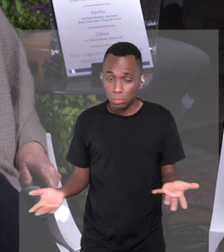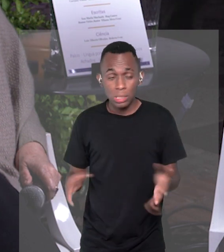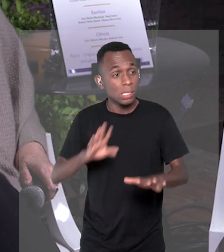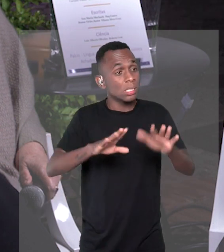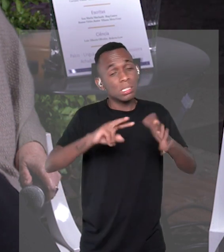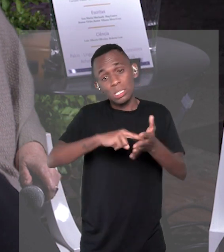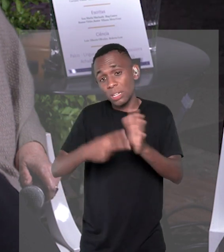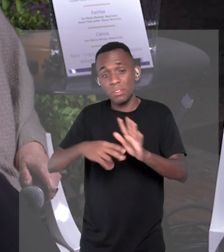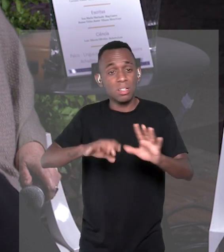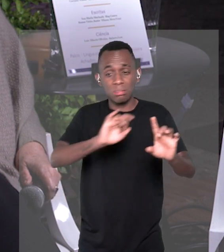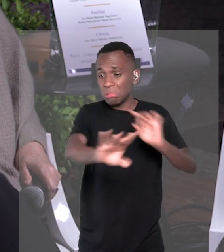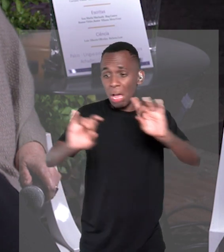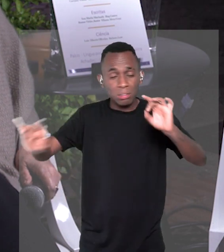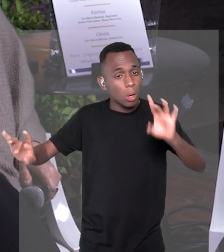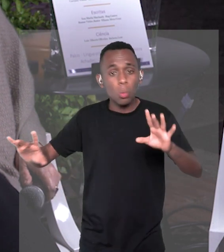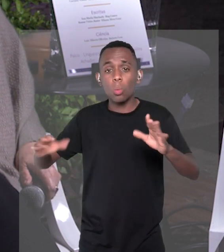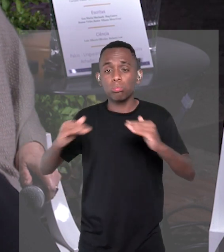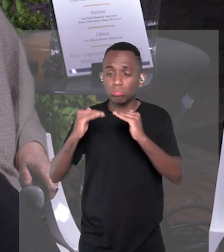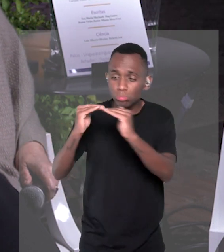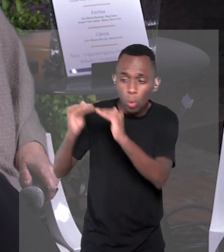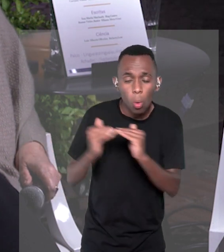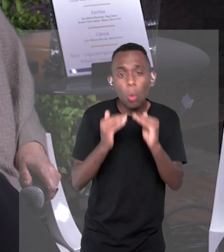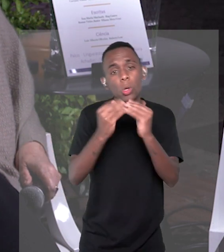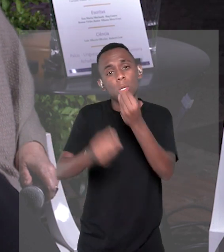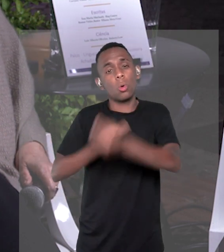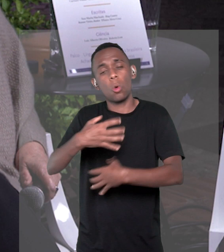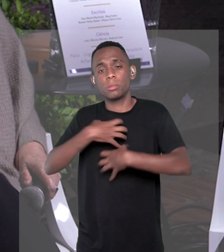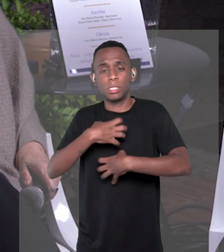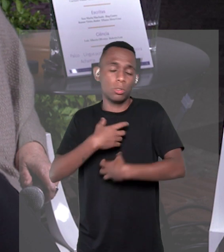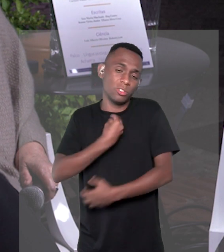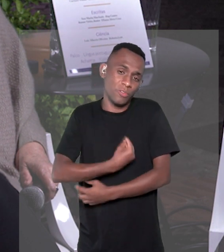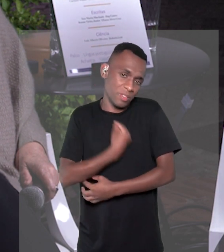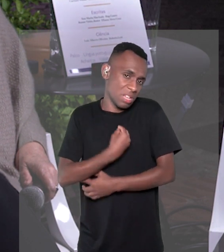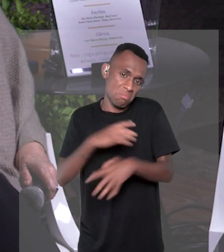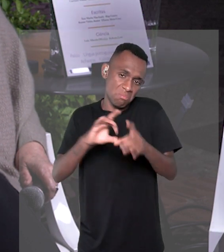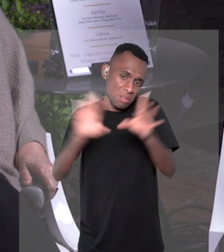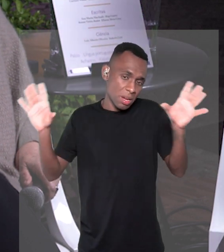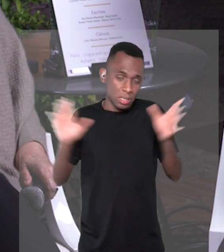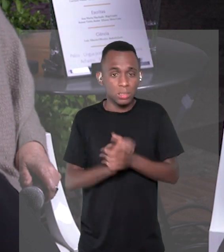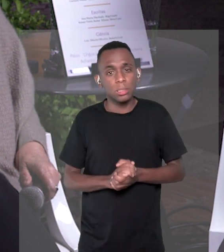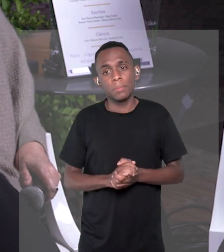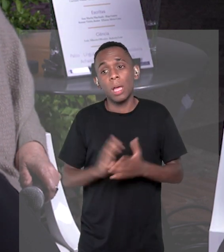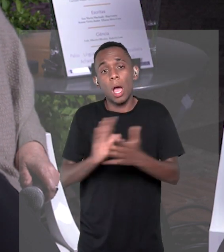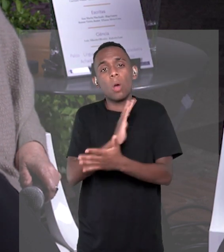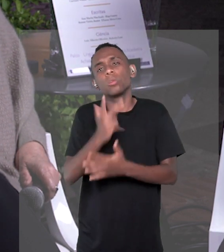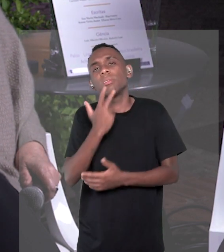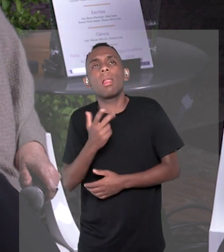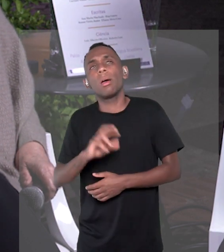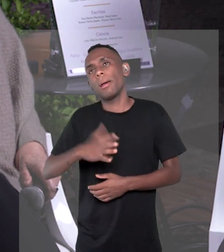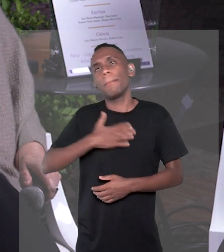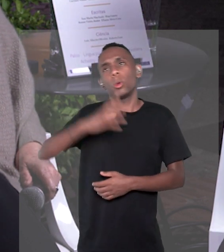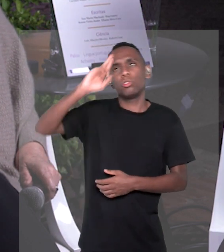super democrata. Quer dizer, é uma escolha de viver de acordo com regras que são postas, mas com